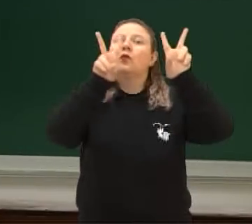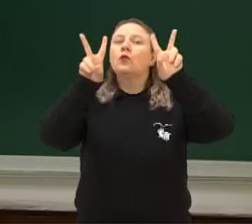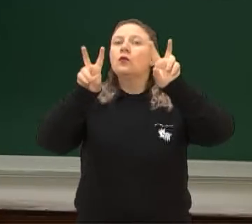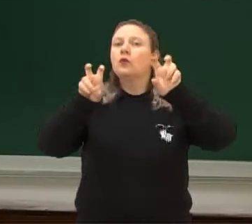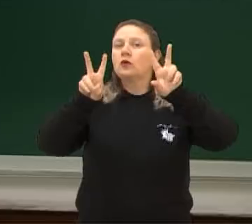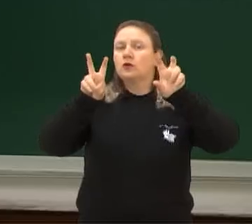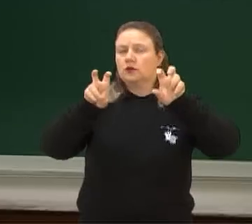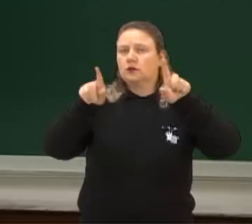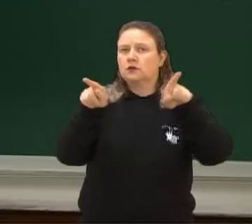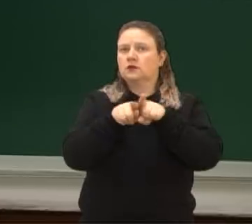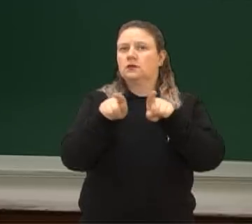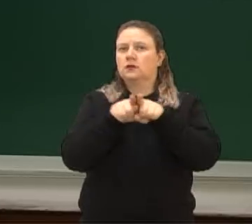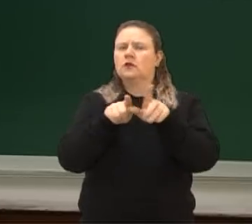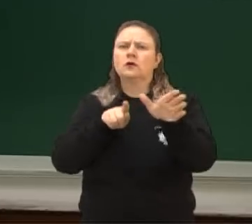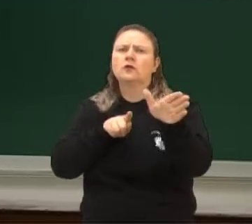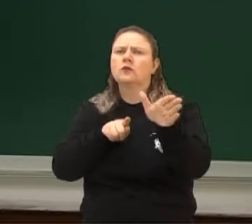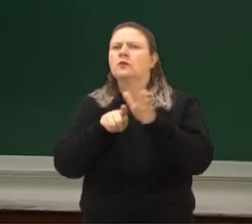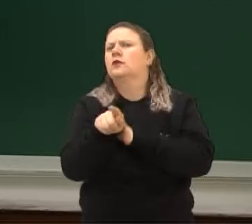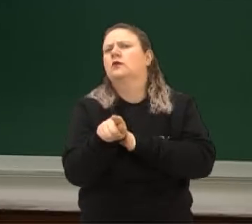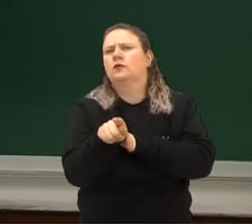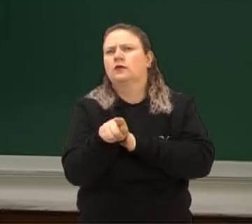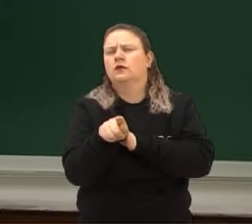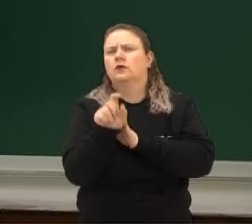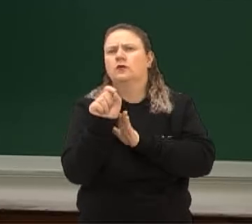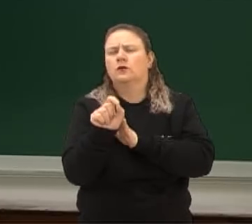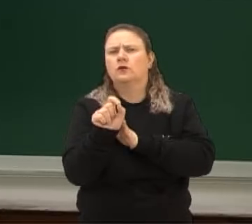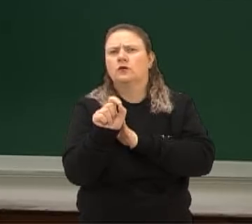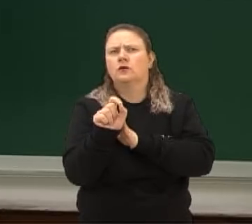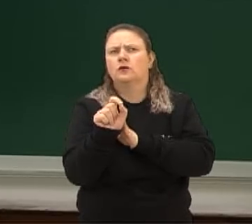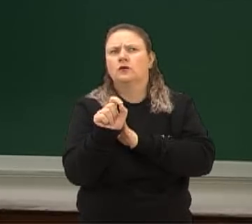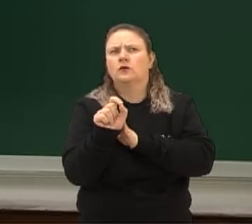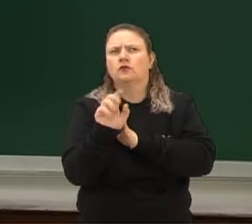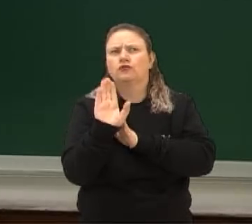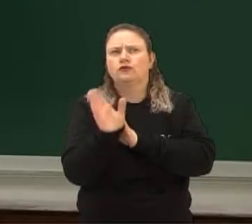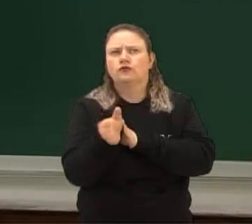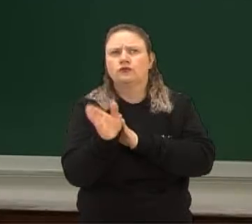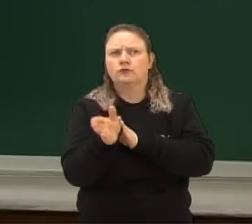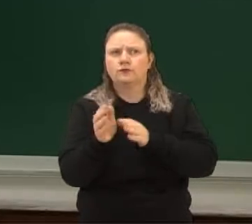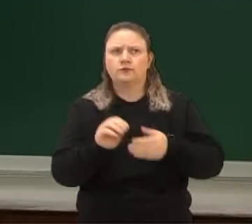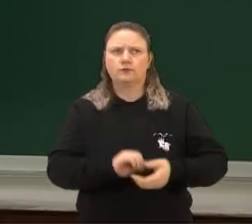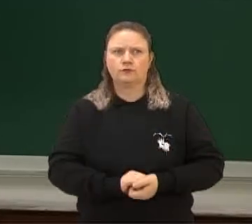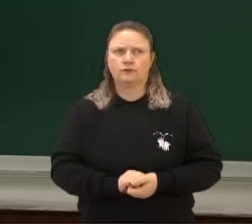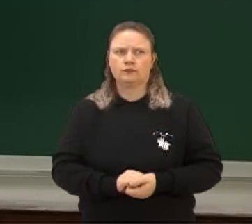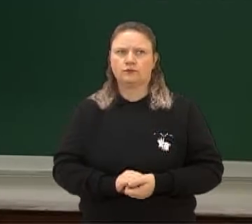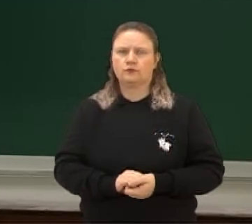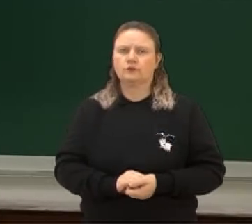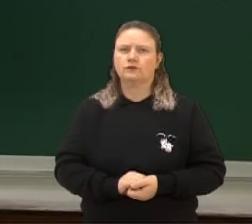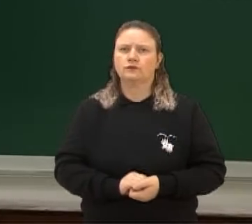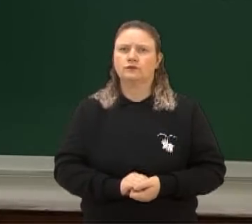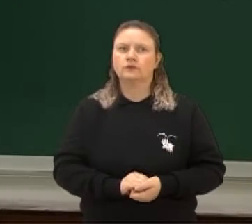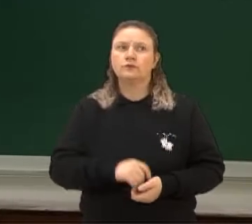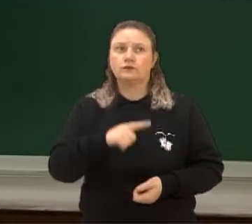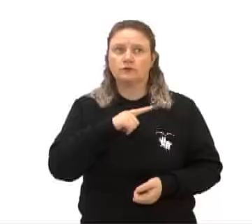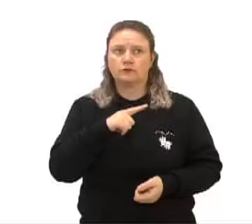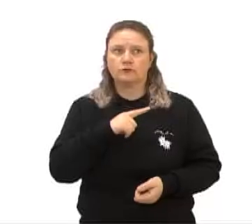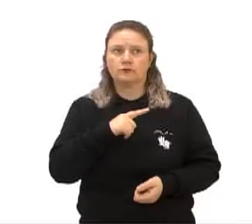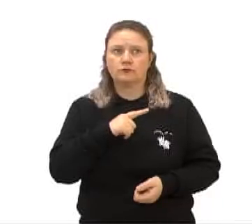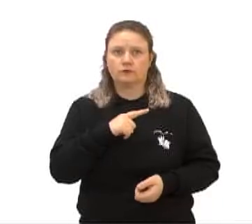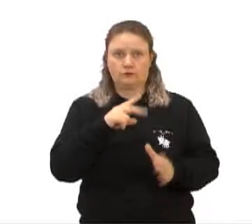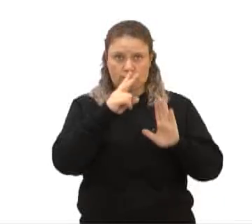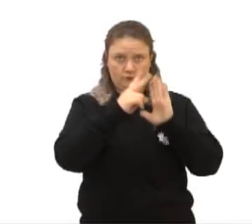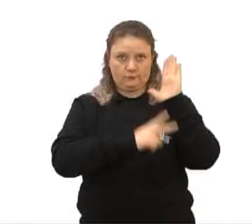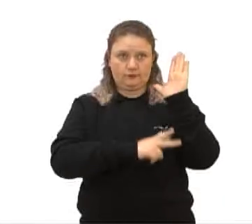também é uma pergunta. Have you ever? Você já? E aí, tem as perguntas, né? Have